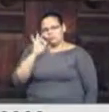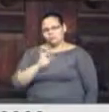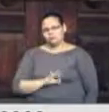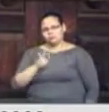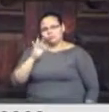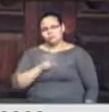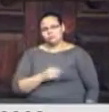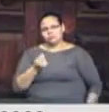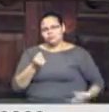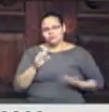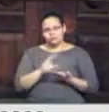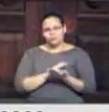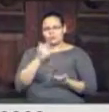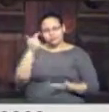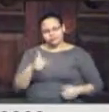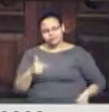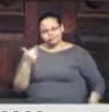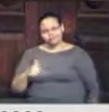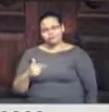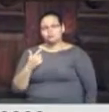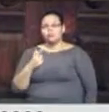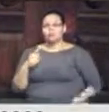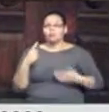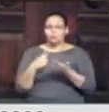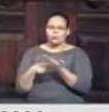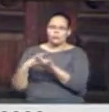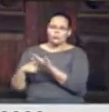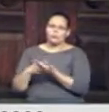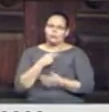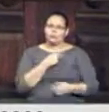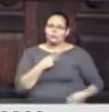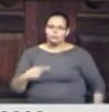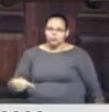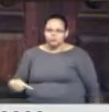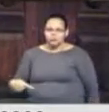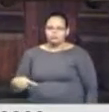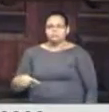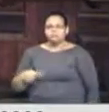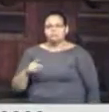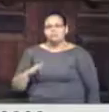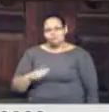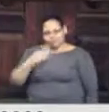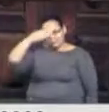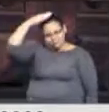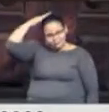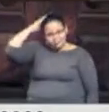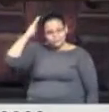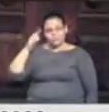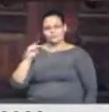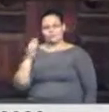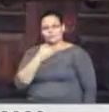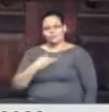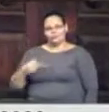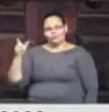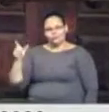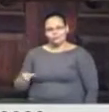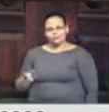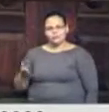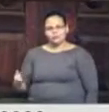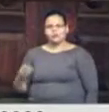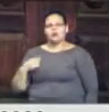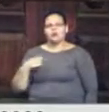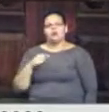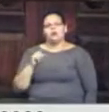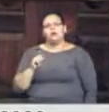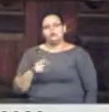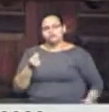que, aliás, ontem foi repetido no acordo do presidente da República com os governadores. A gente podia passar esse fundo aqui no